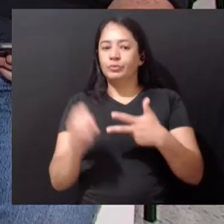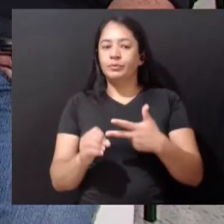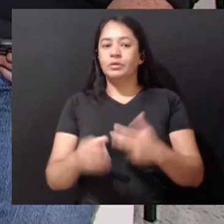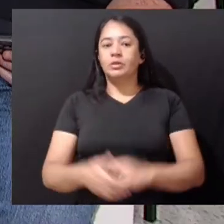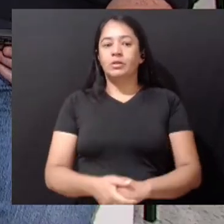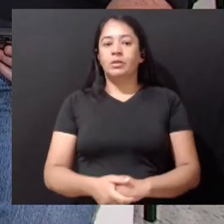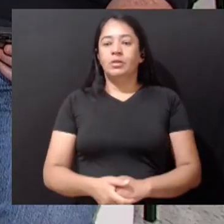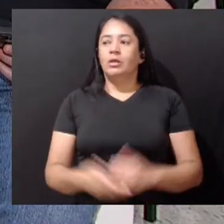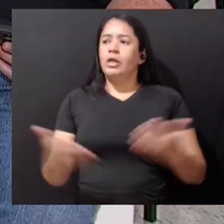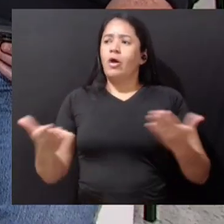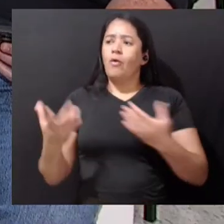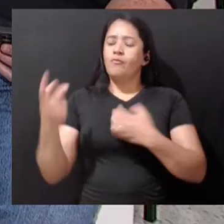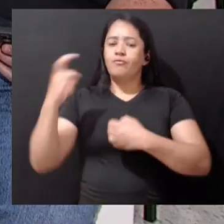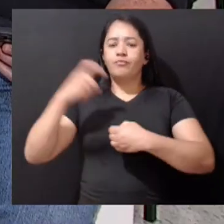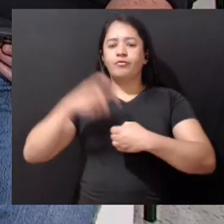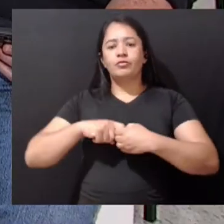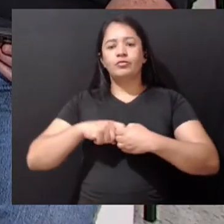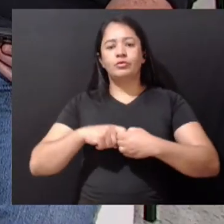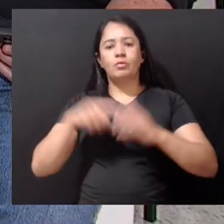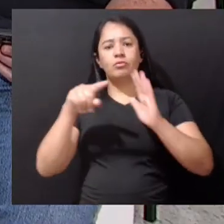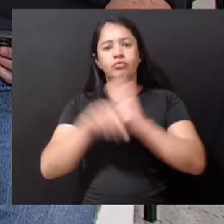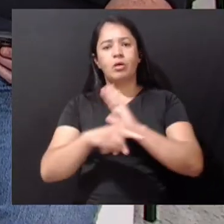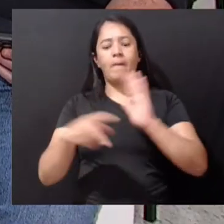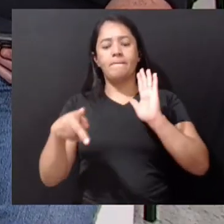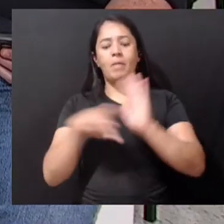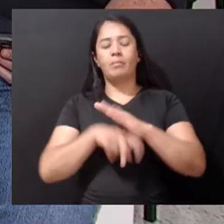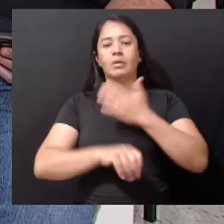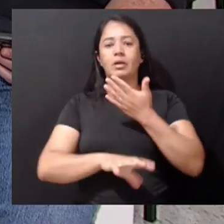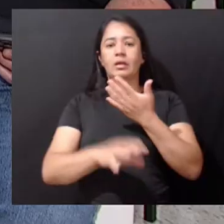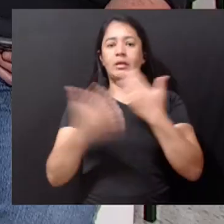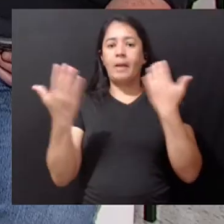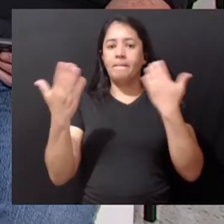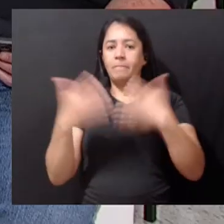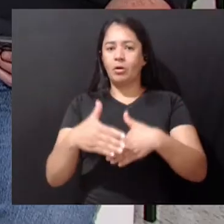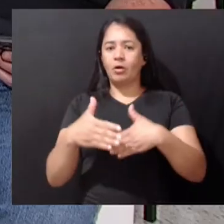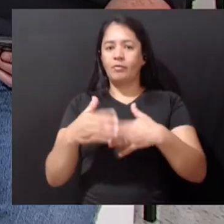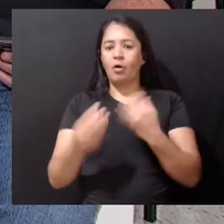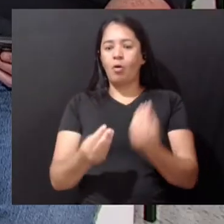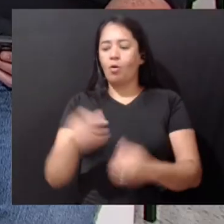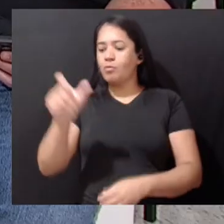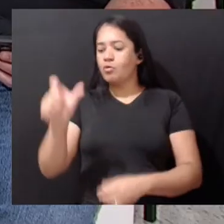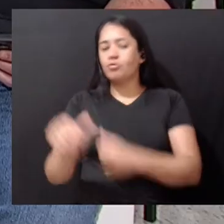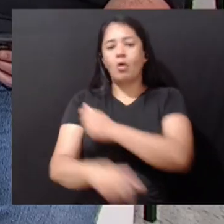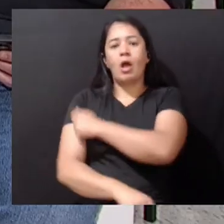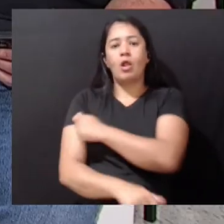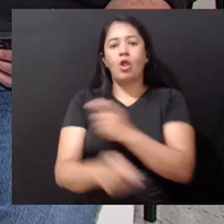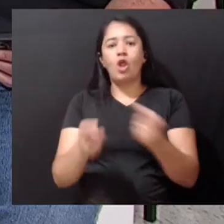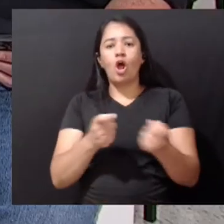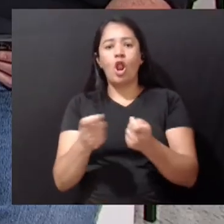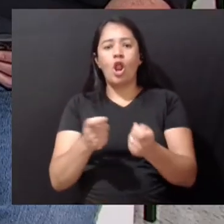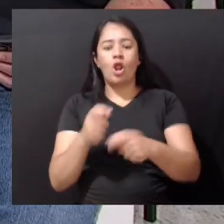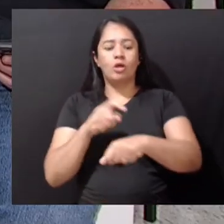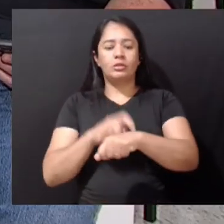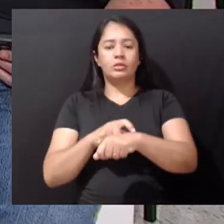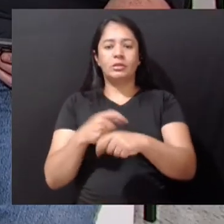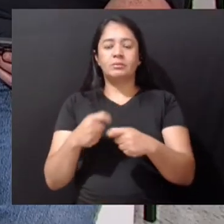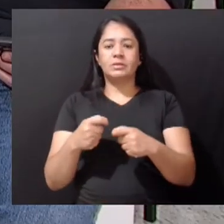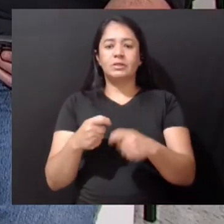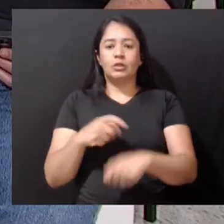as questões, né, das provas, como que o candidato faz para controlar o tempo? Ele tem que ter um tempo certo para